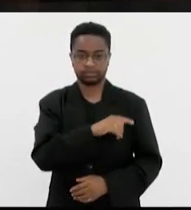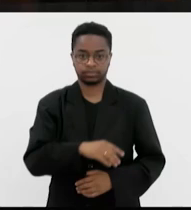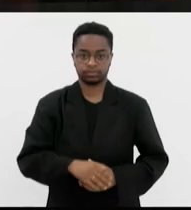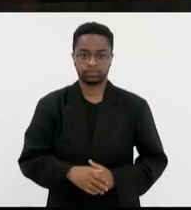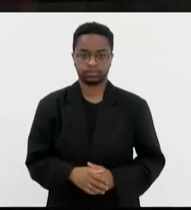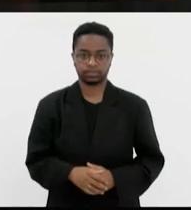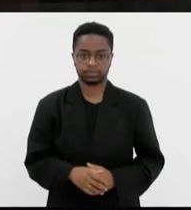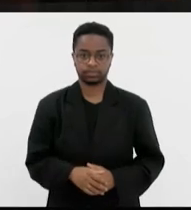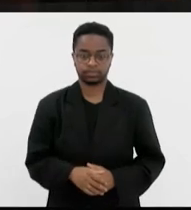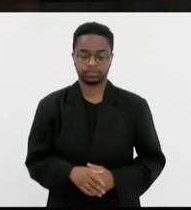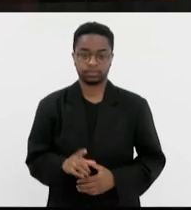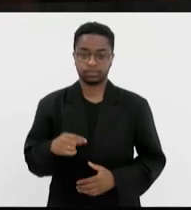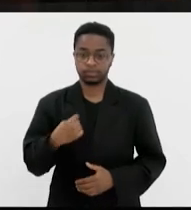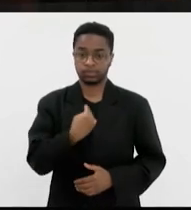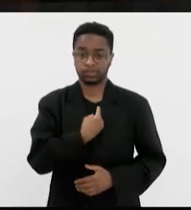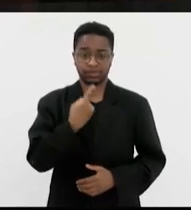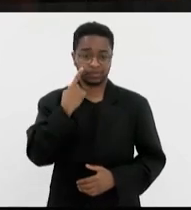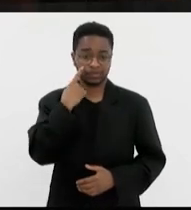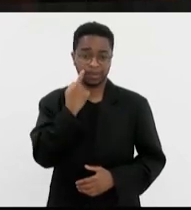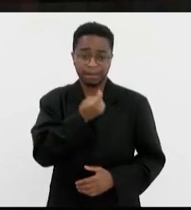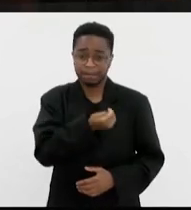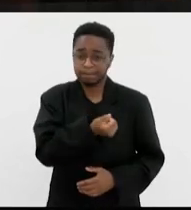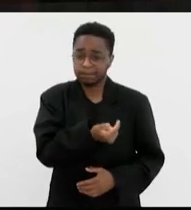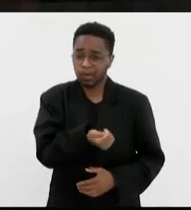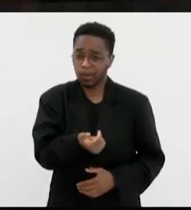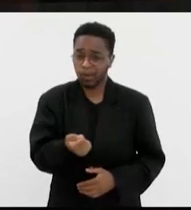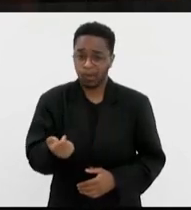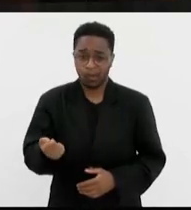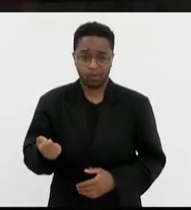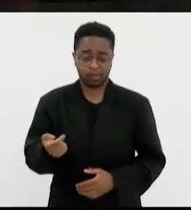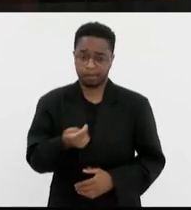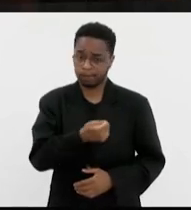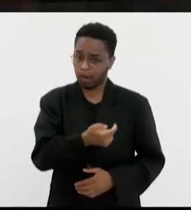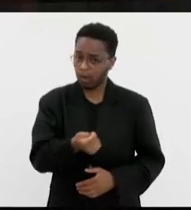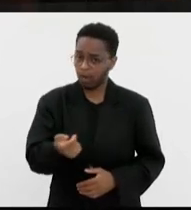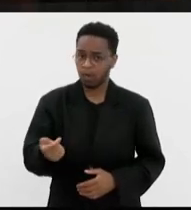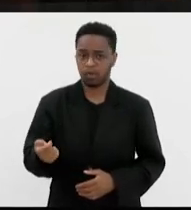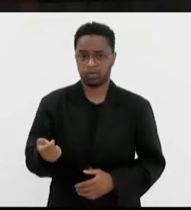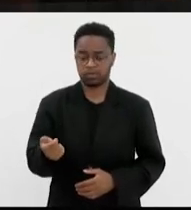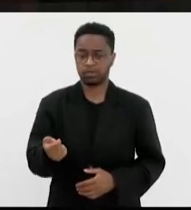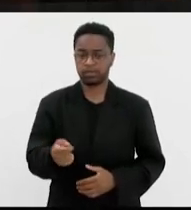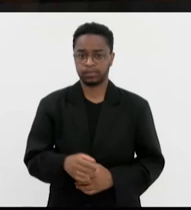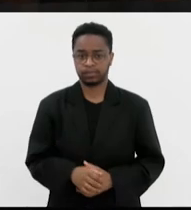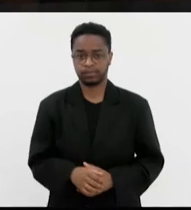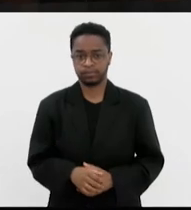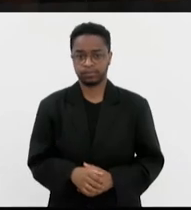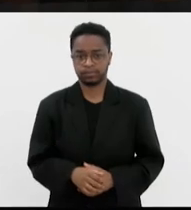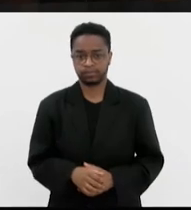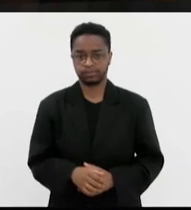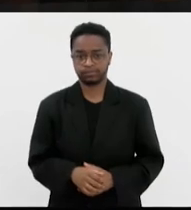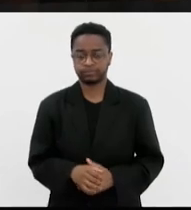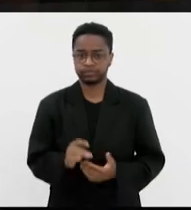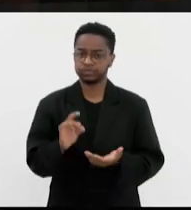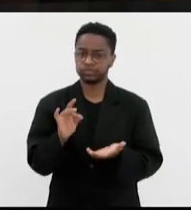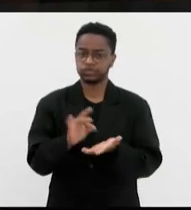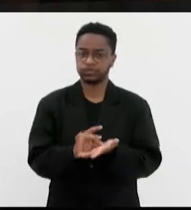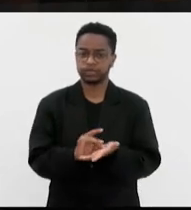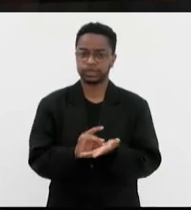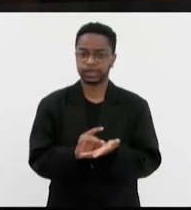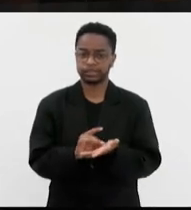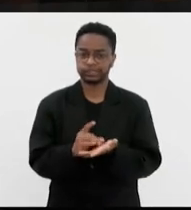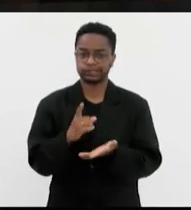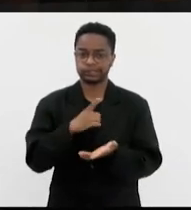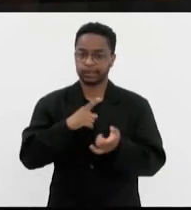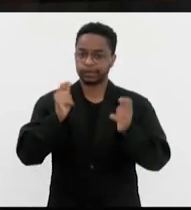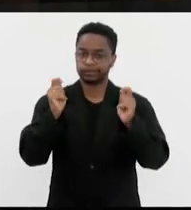a gente vislumbra poucas gestões, mas tem, mas poucas gestões realmente